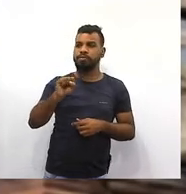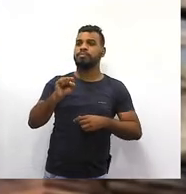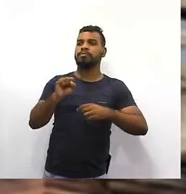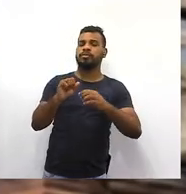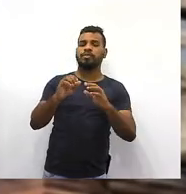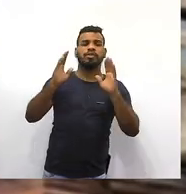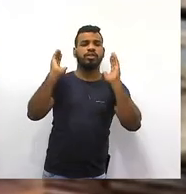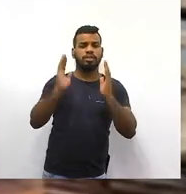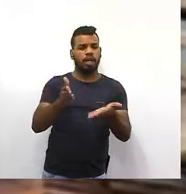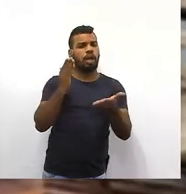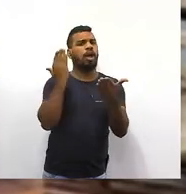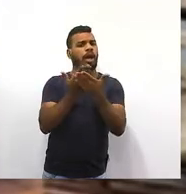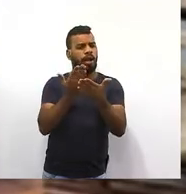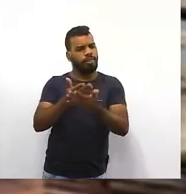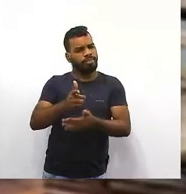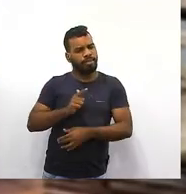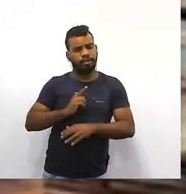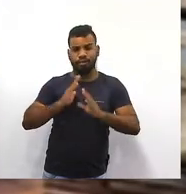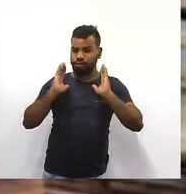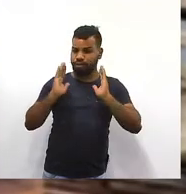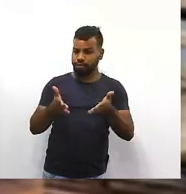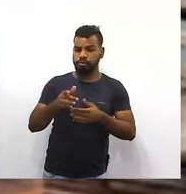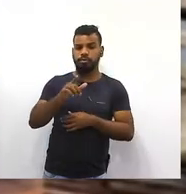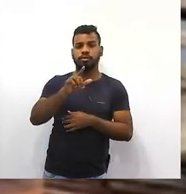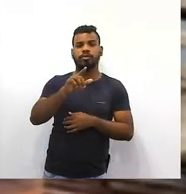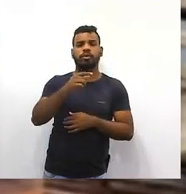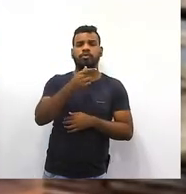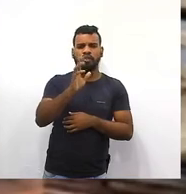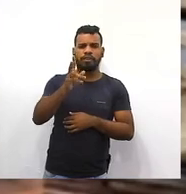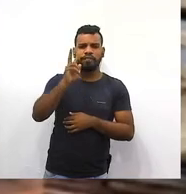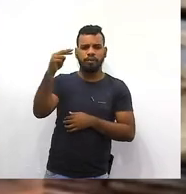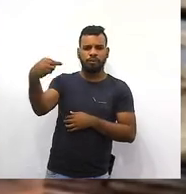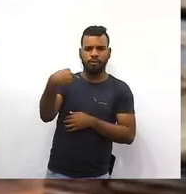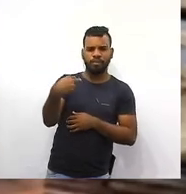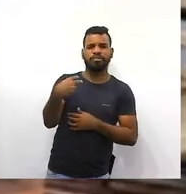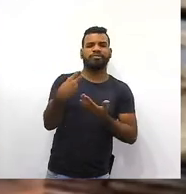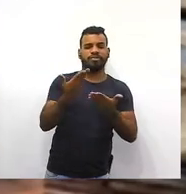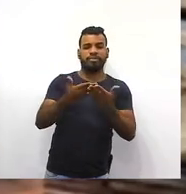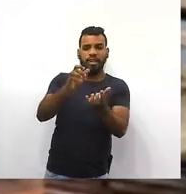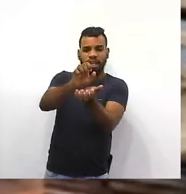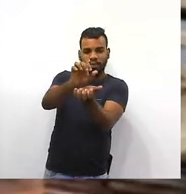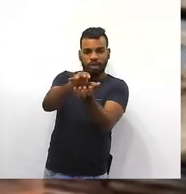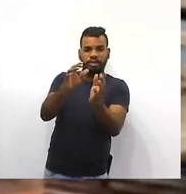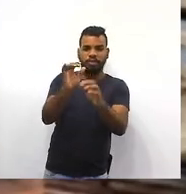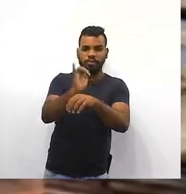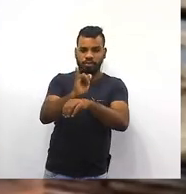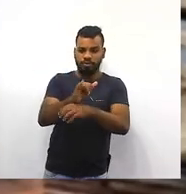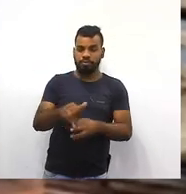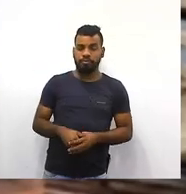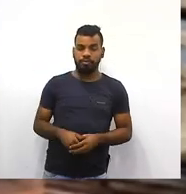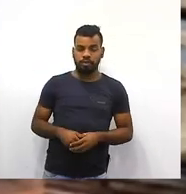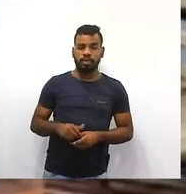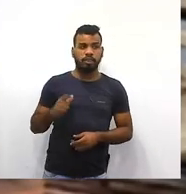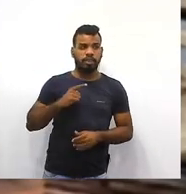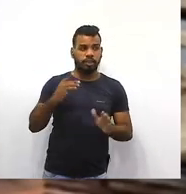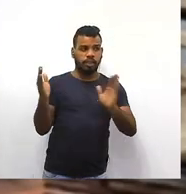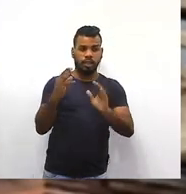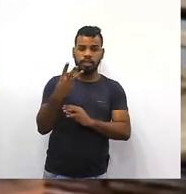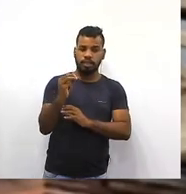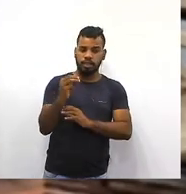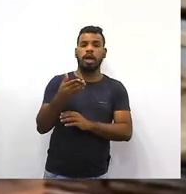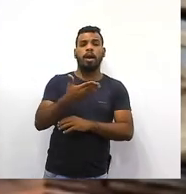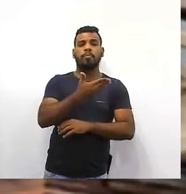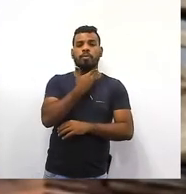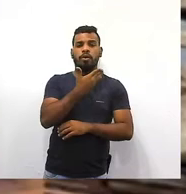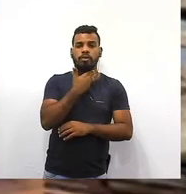tivemos essas aulas aqui, vocês já viram isso aí no canal do EducaPE, né? Vamos ter a geração de 30 também da prosa, através